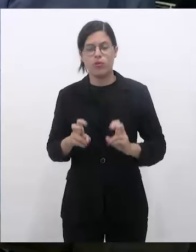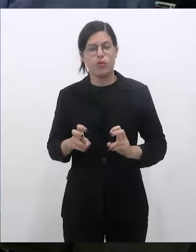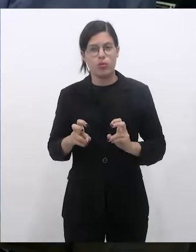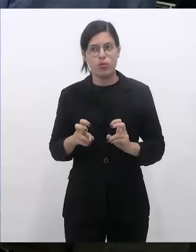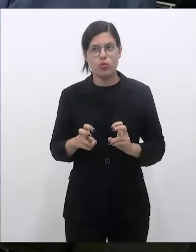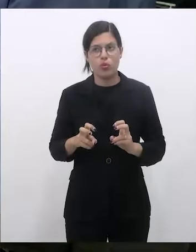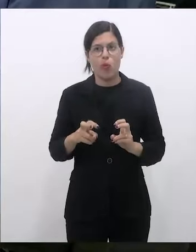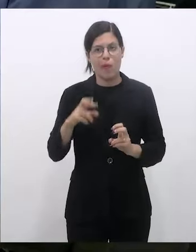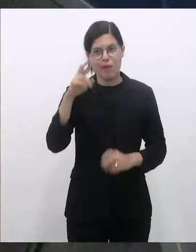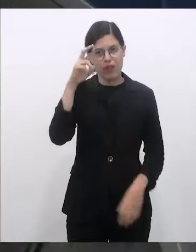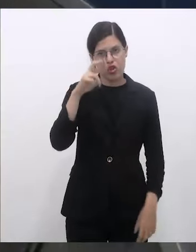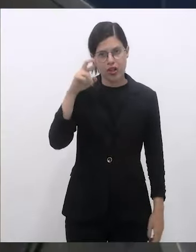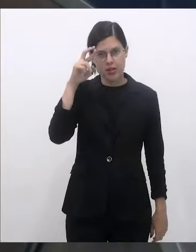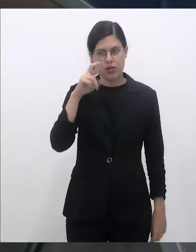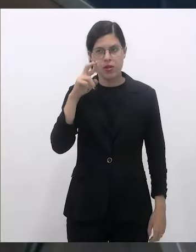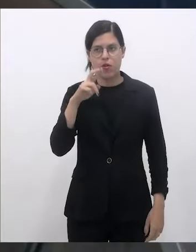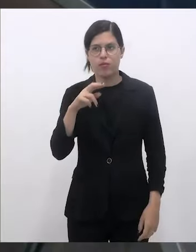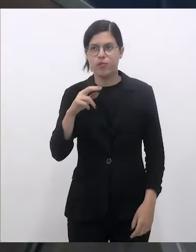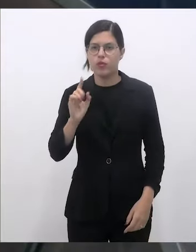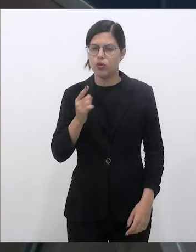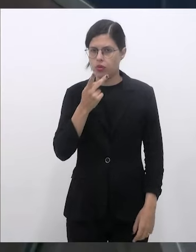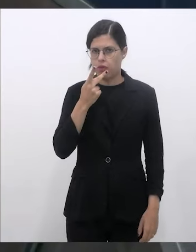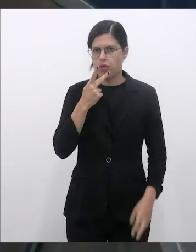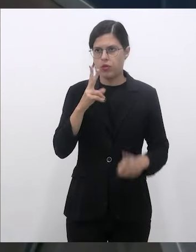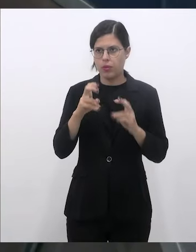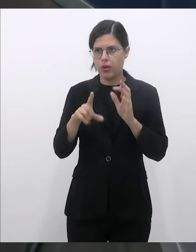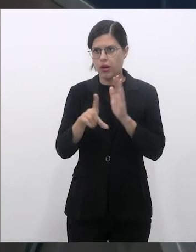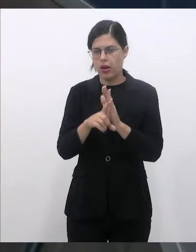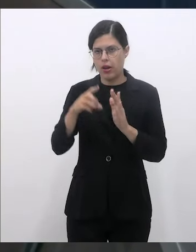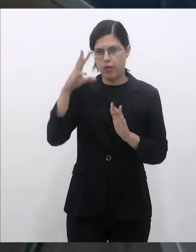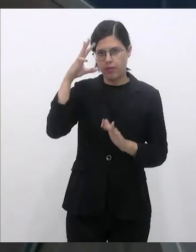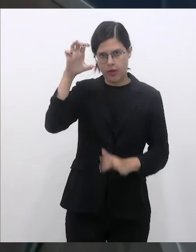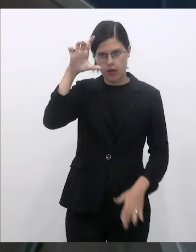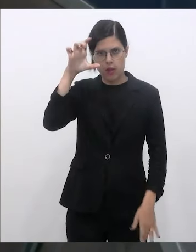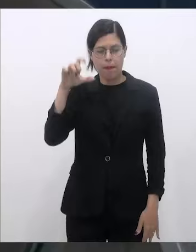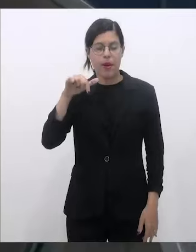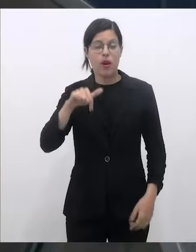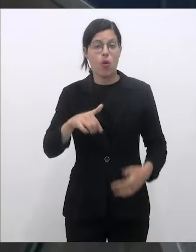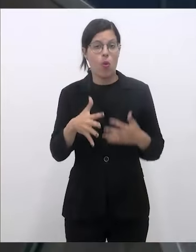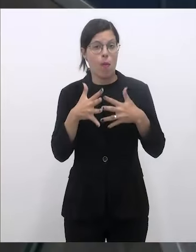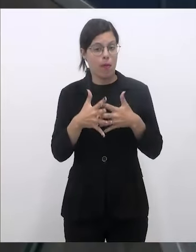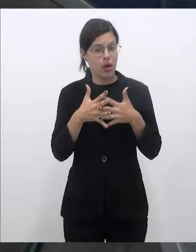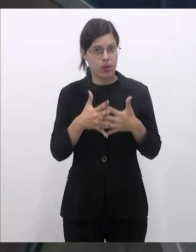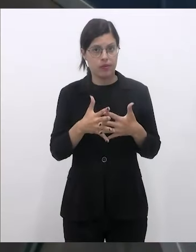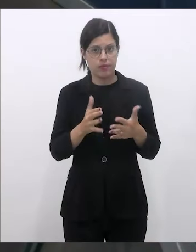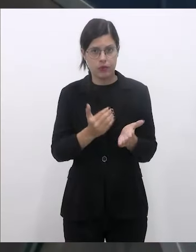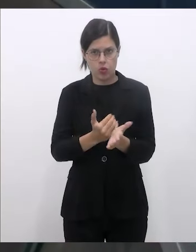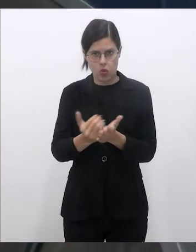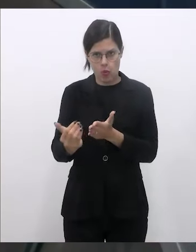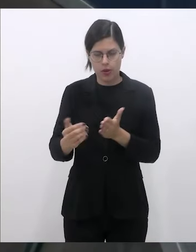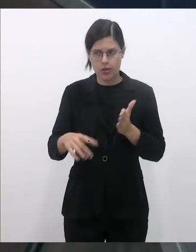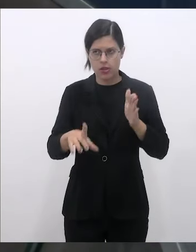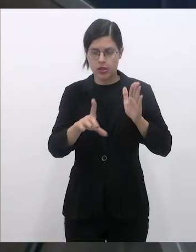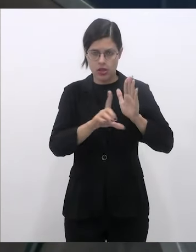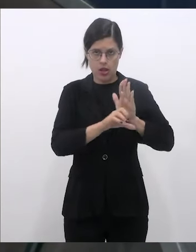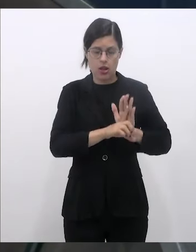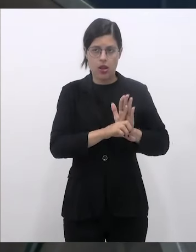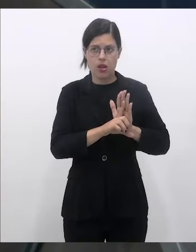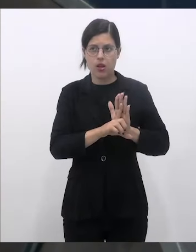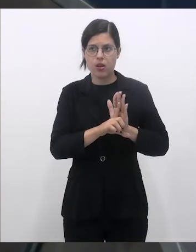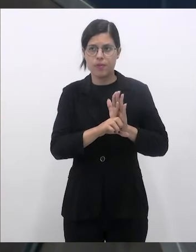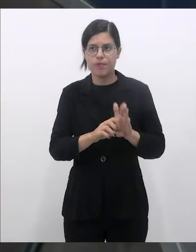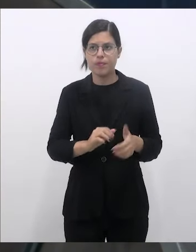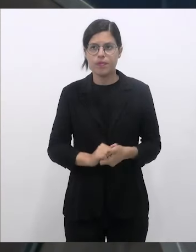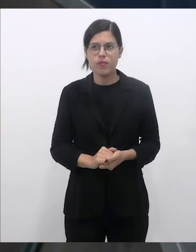do inquérito, a questão... Porque falamos aqui da Lei Maria da Penha. É muito complicado, no início da Lei Maria da Penha,